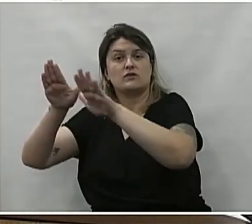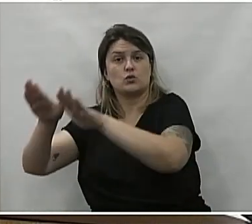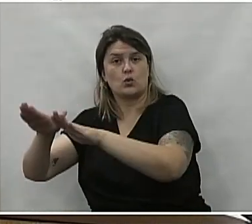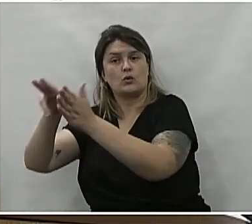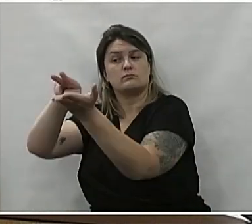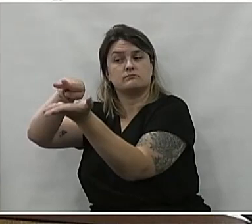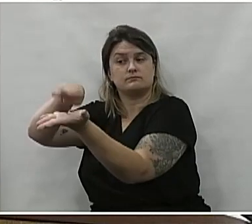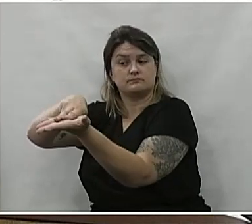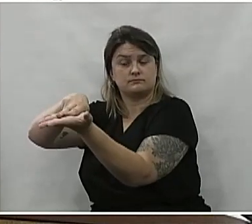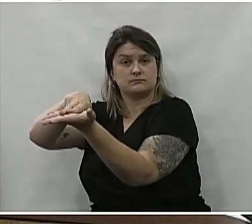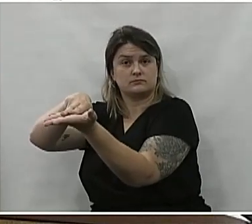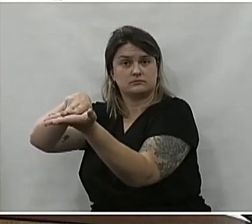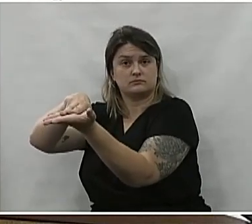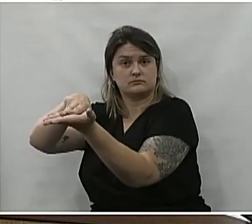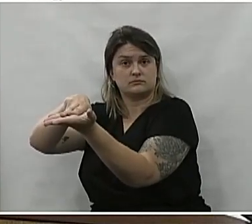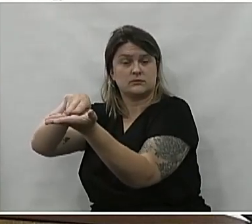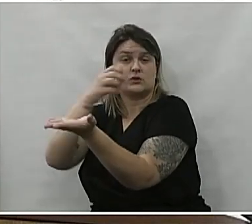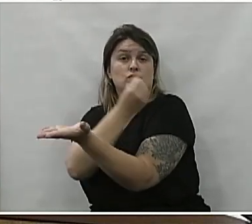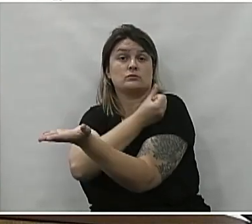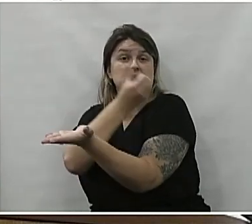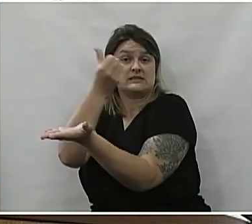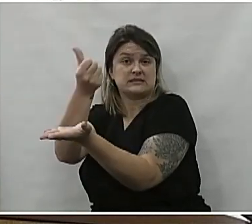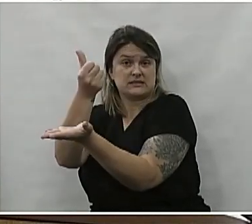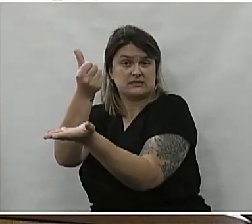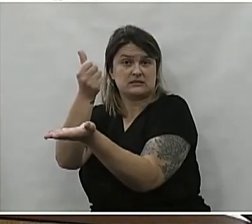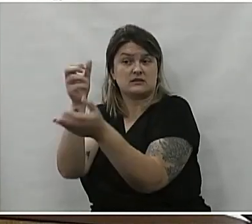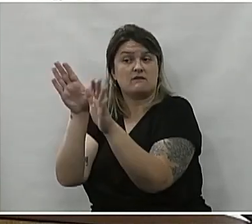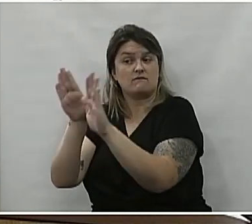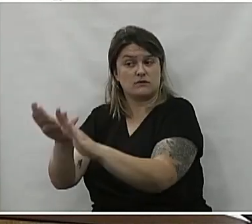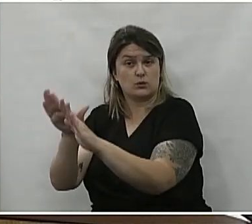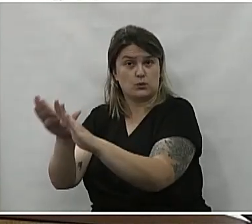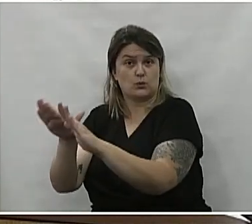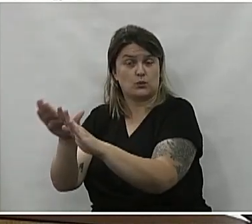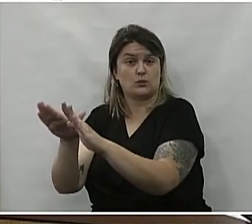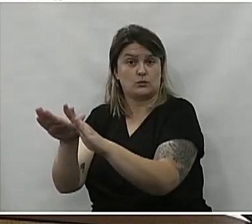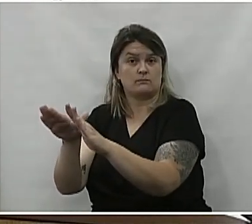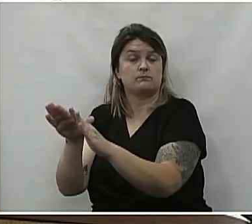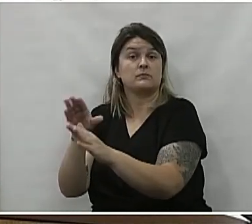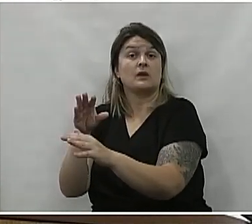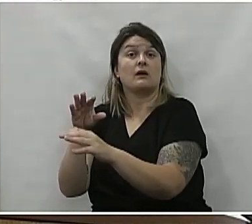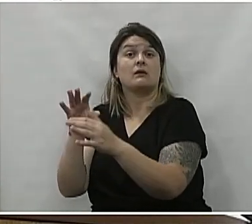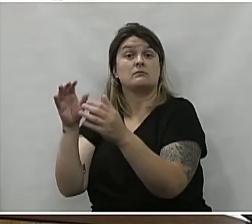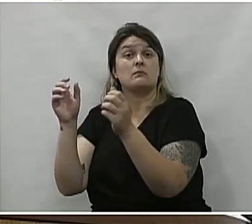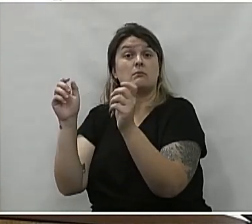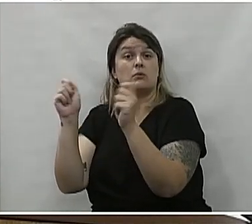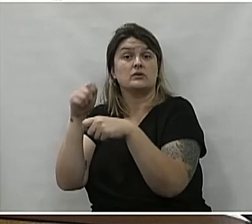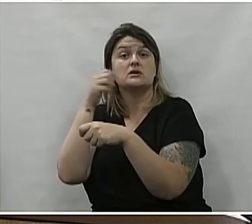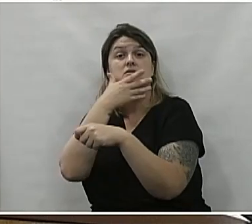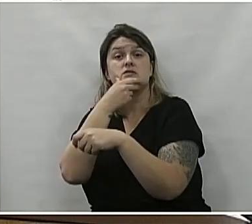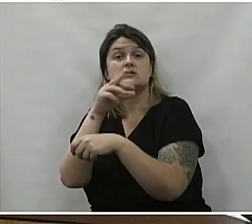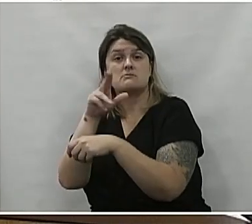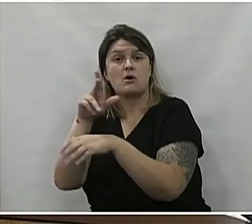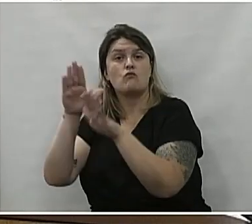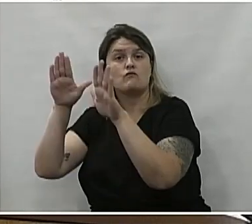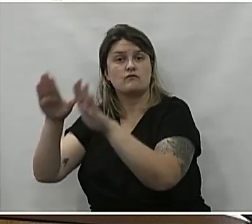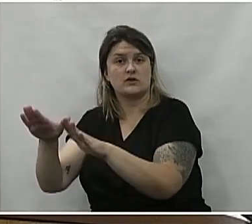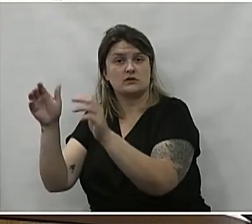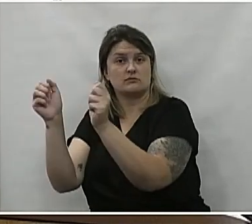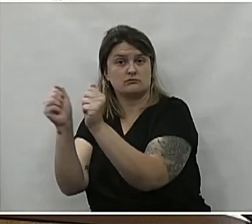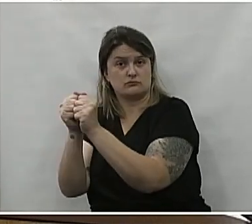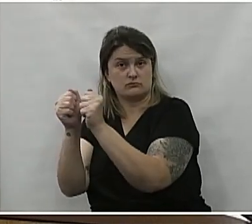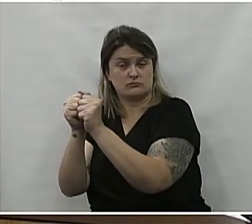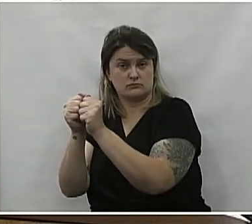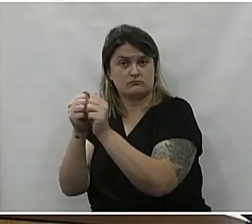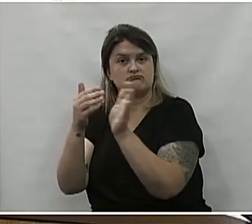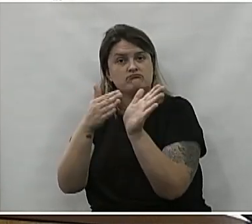Acomodando-a No leito Número 6 De observação Foi autorizado A presença Do irmão Da paciente Nas dependências Da unidade